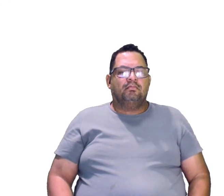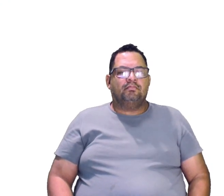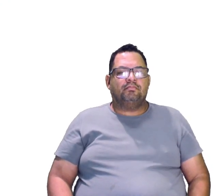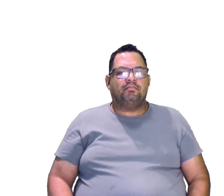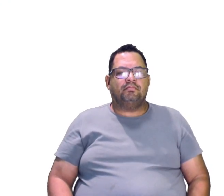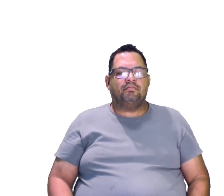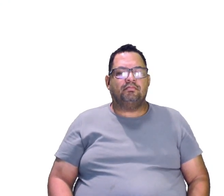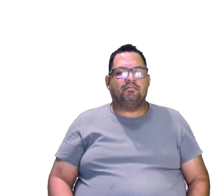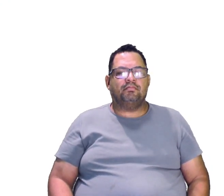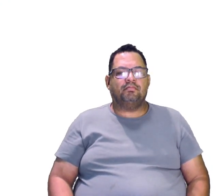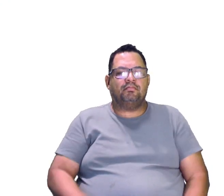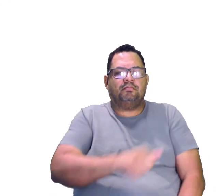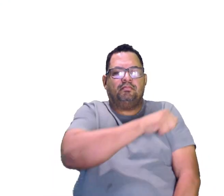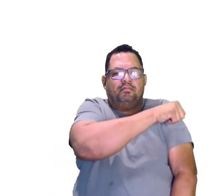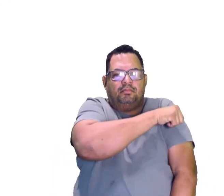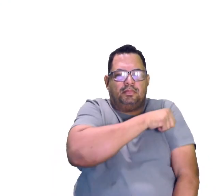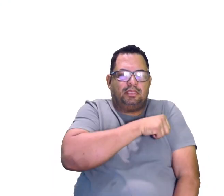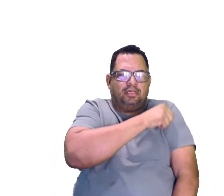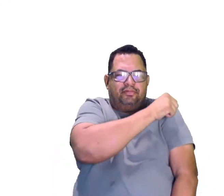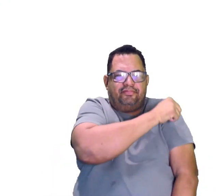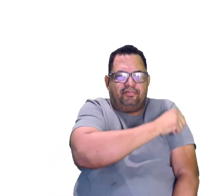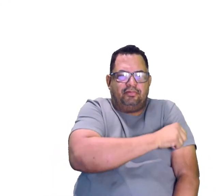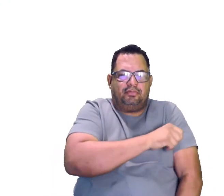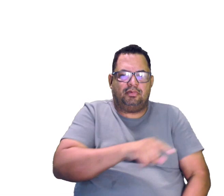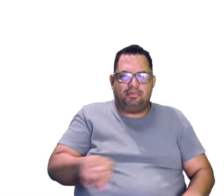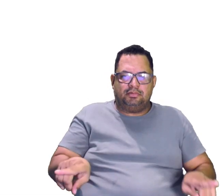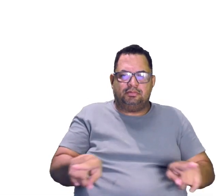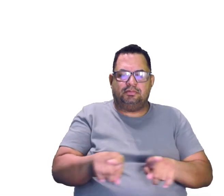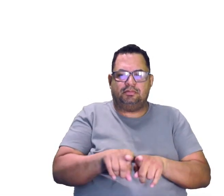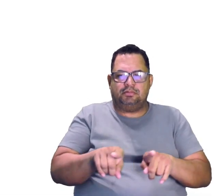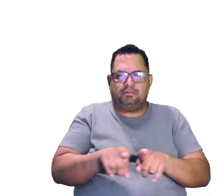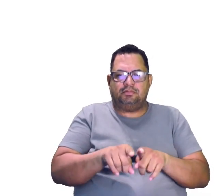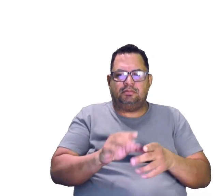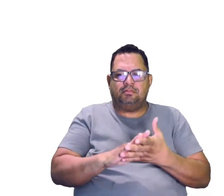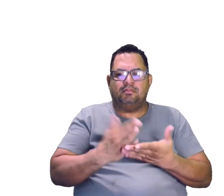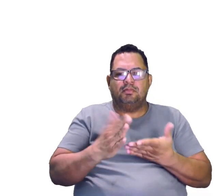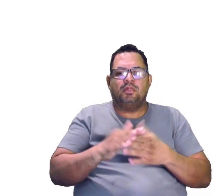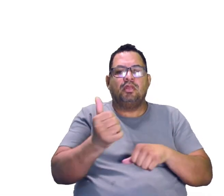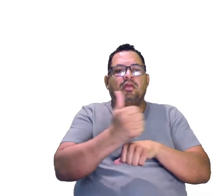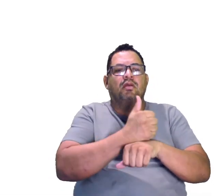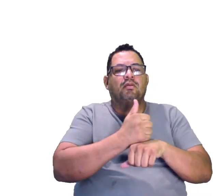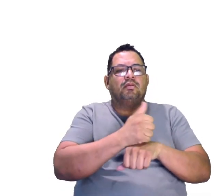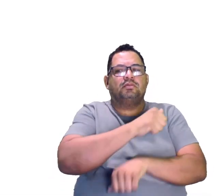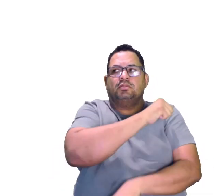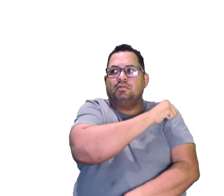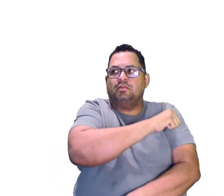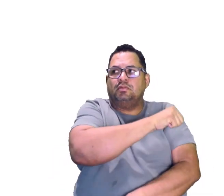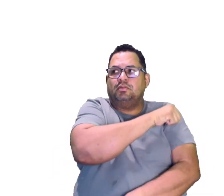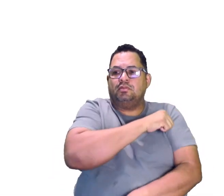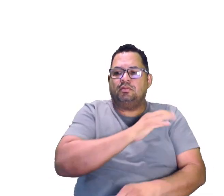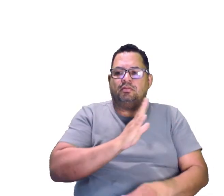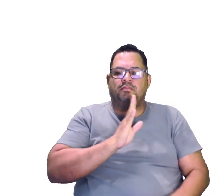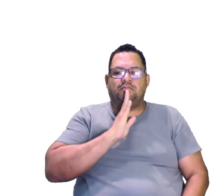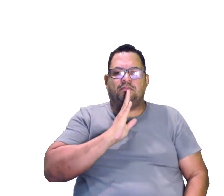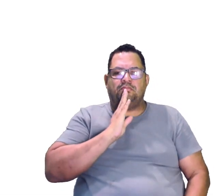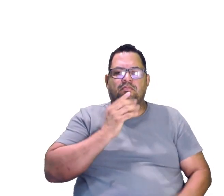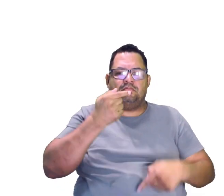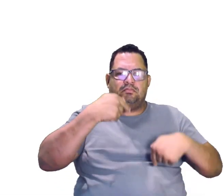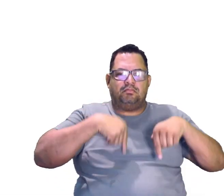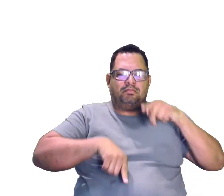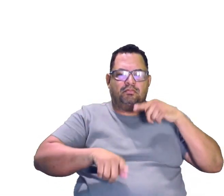Enfermagem. A enfermagem, olha aí, a química também está presente, porque o enfermeiro tem que conhecer, olha, o metabolismo em